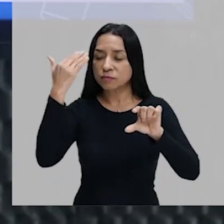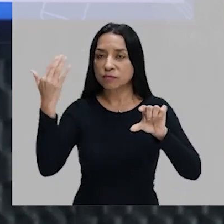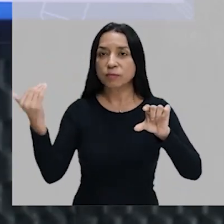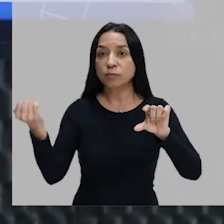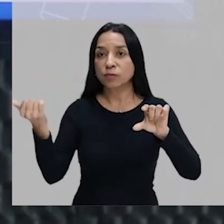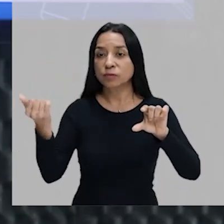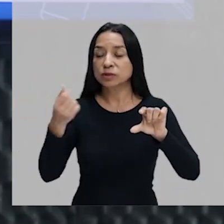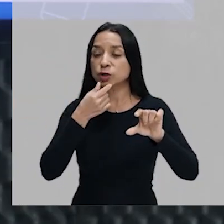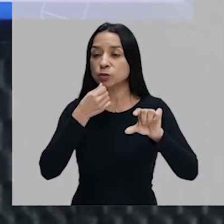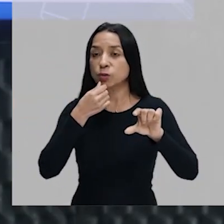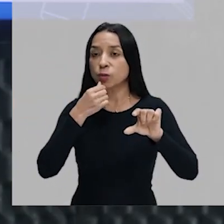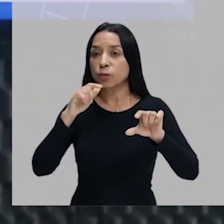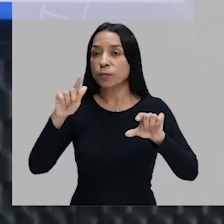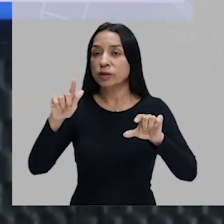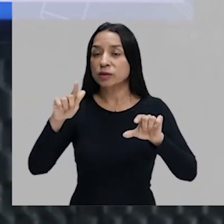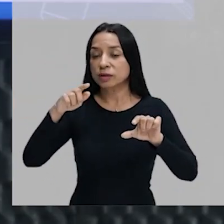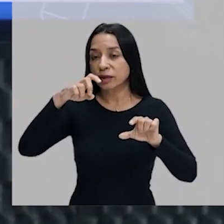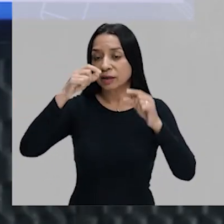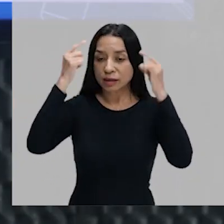Egito, Heródoto